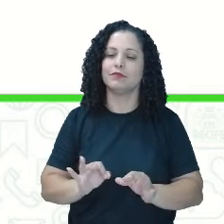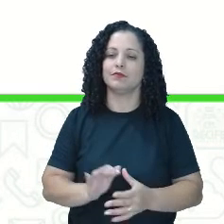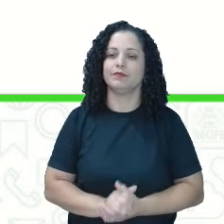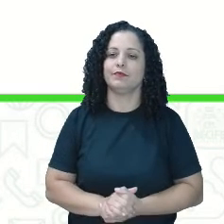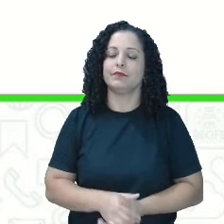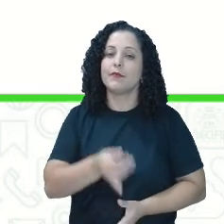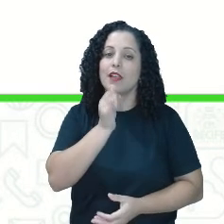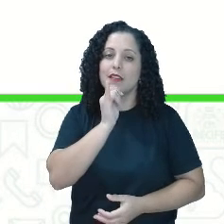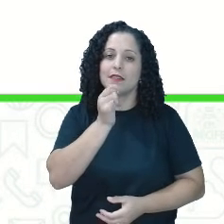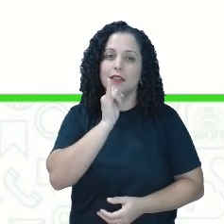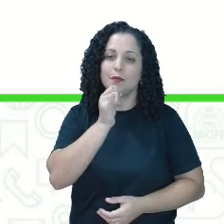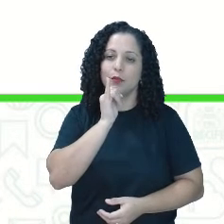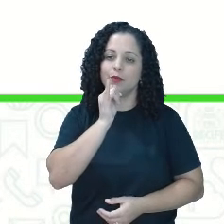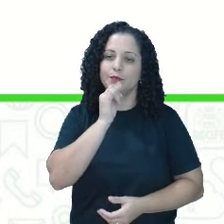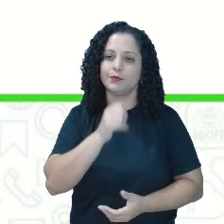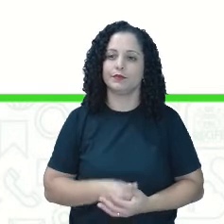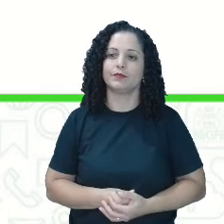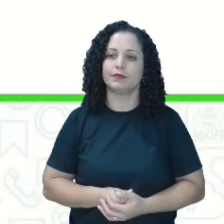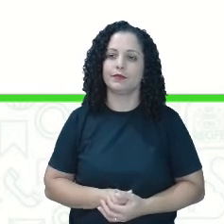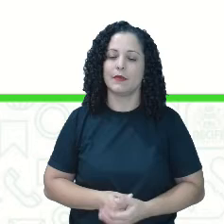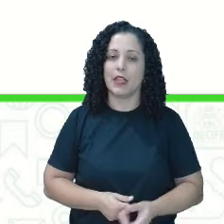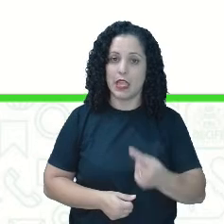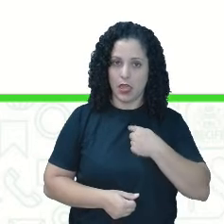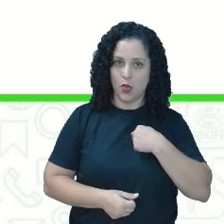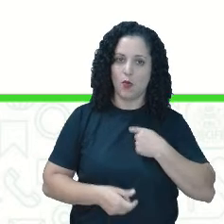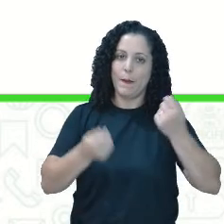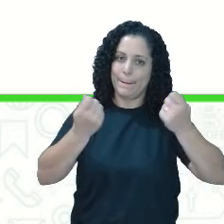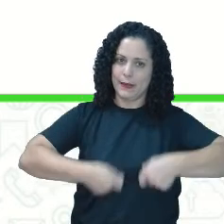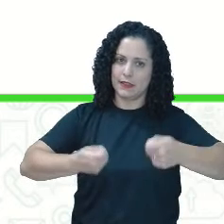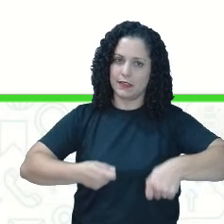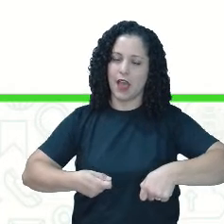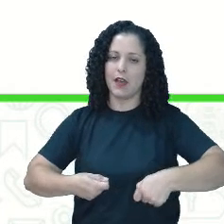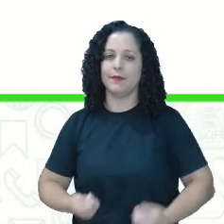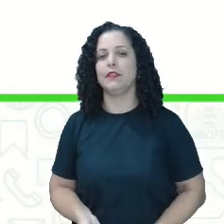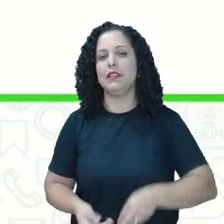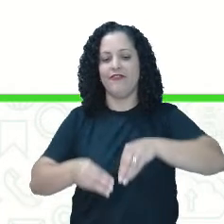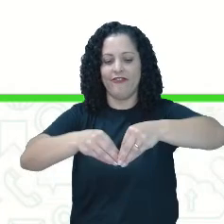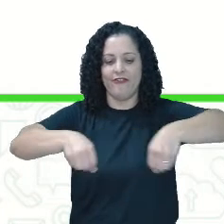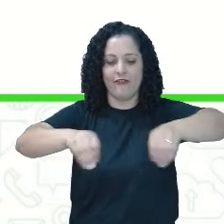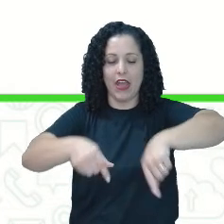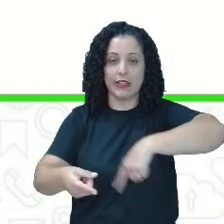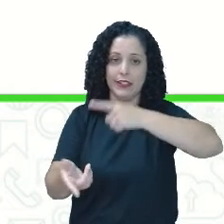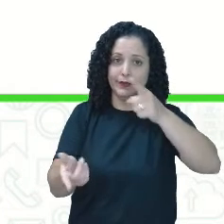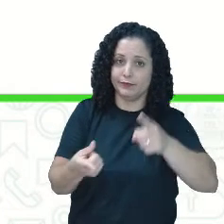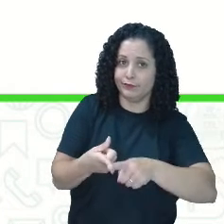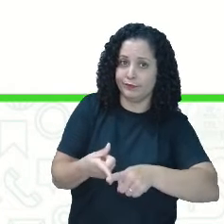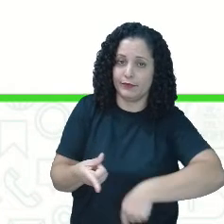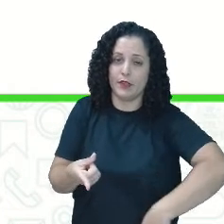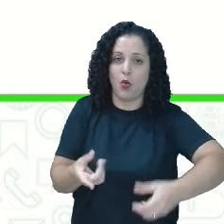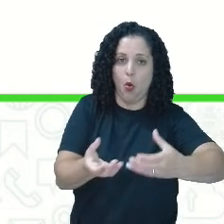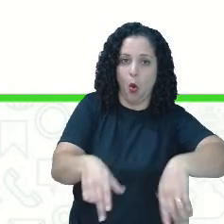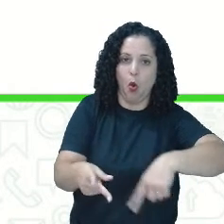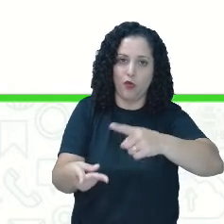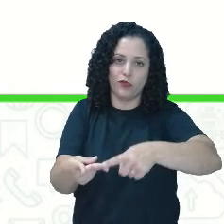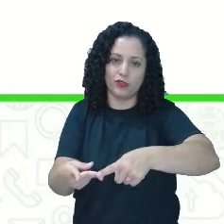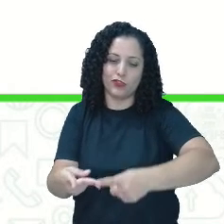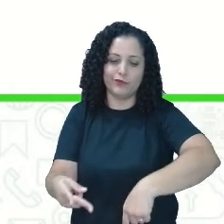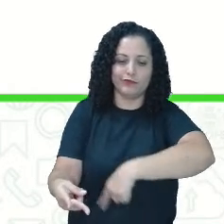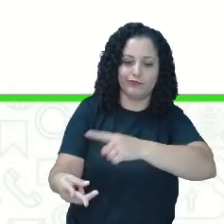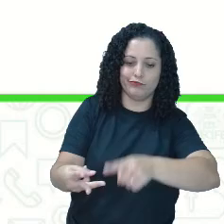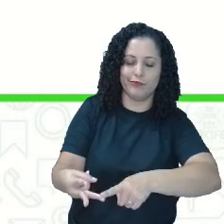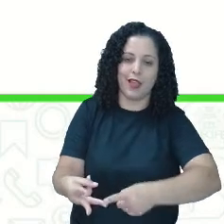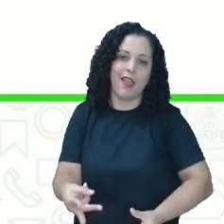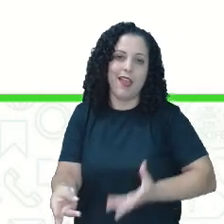incorreto. Exemplo, vou precisar de farinha, ovos, leite e açúcar. Então, tem